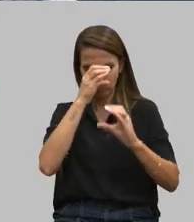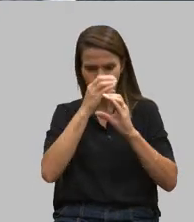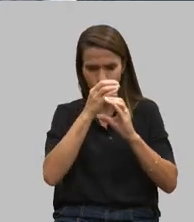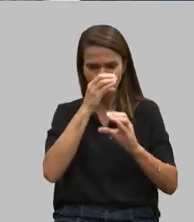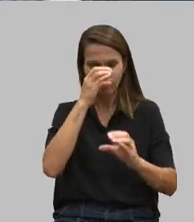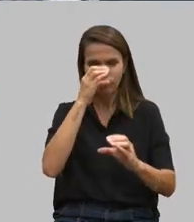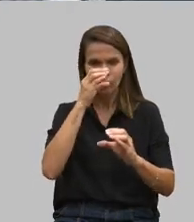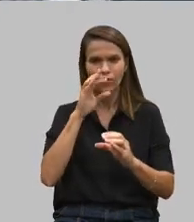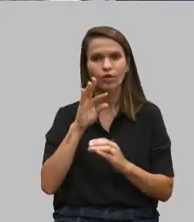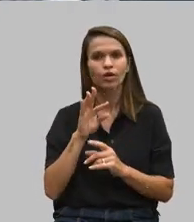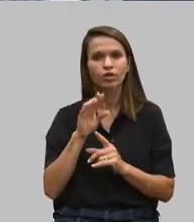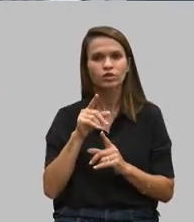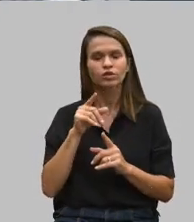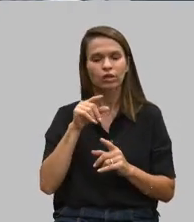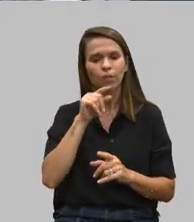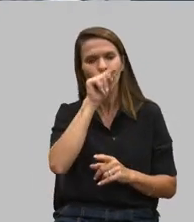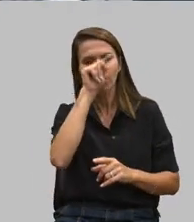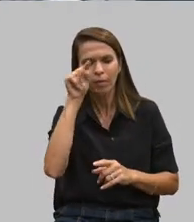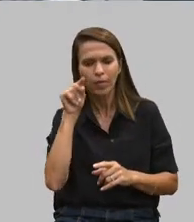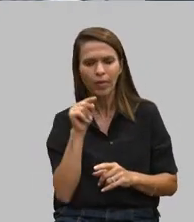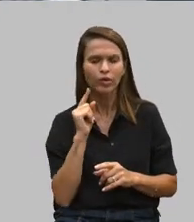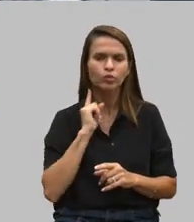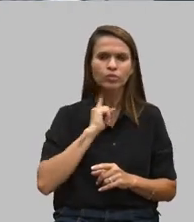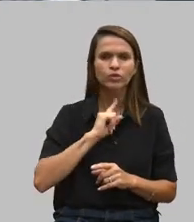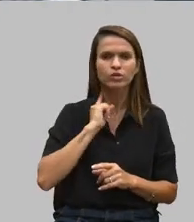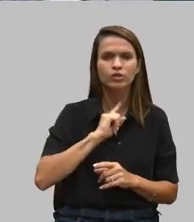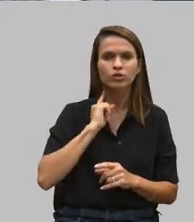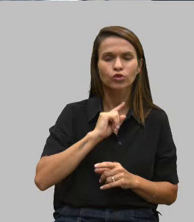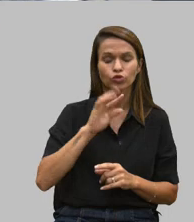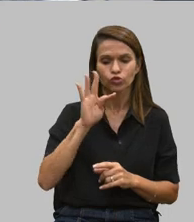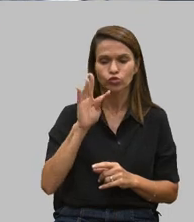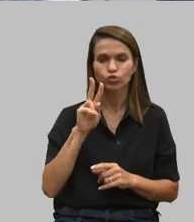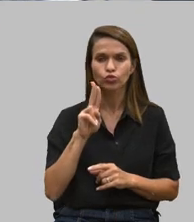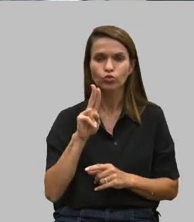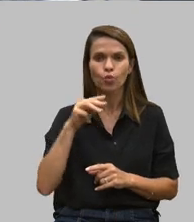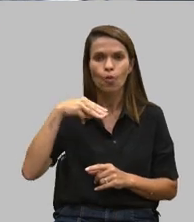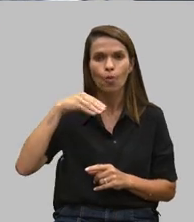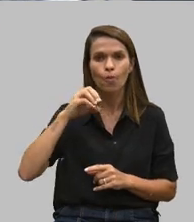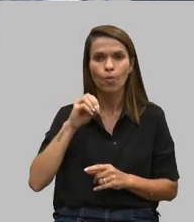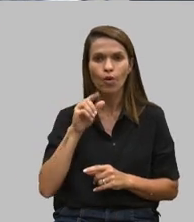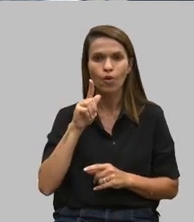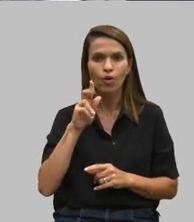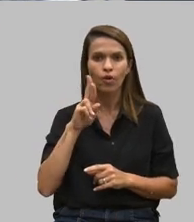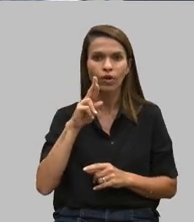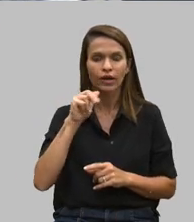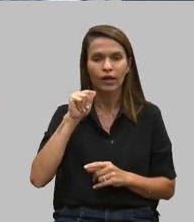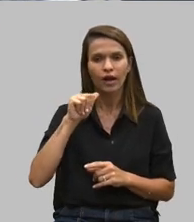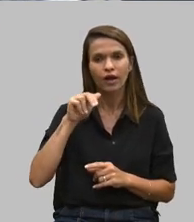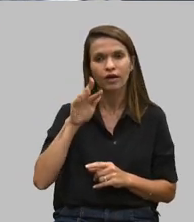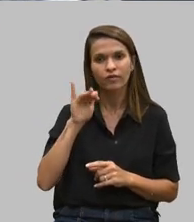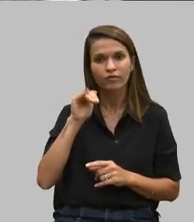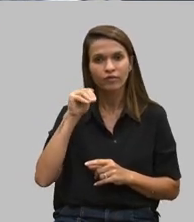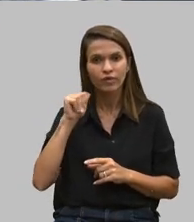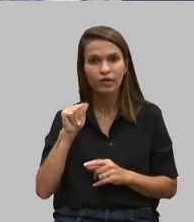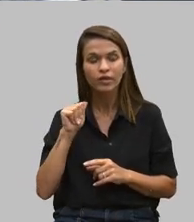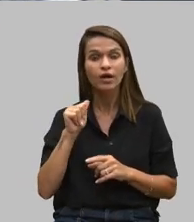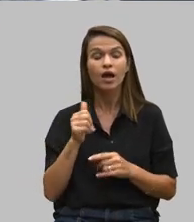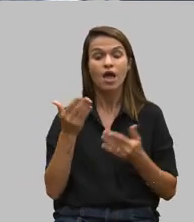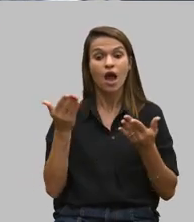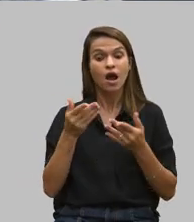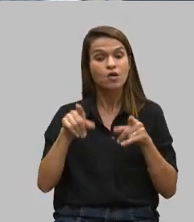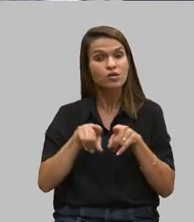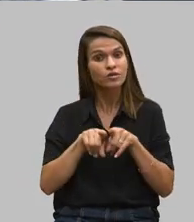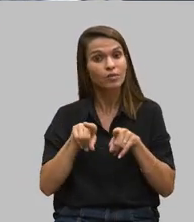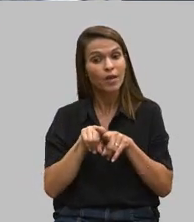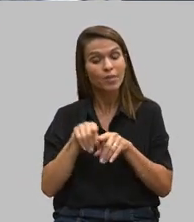toda Minas Gerais pelo Sul São 100 tomógrafos que foram colocados e agora para cuidar também das